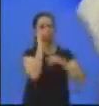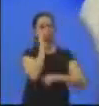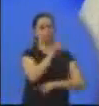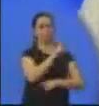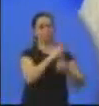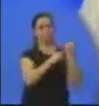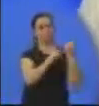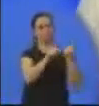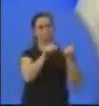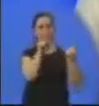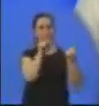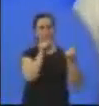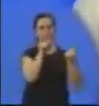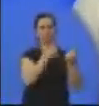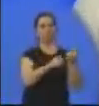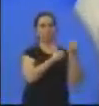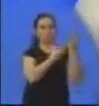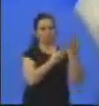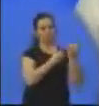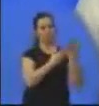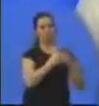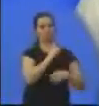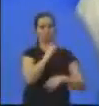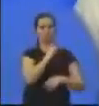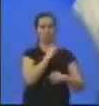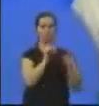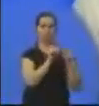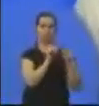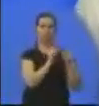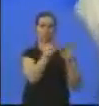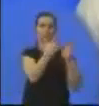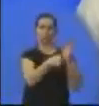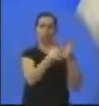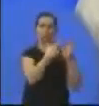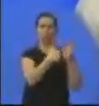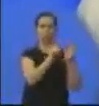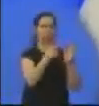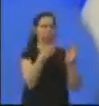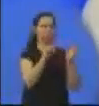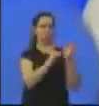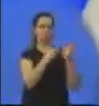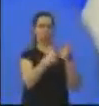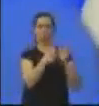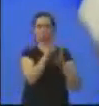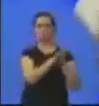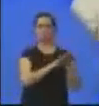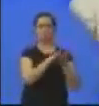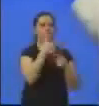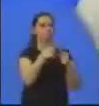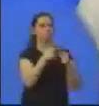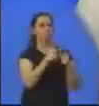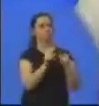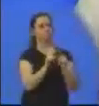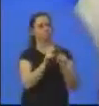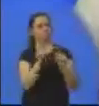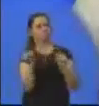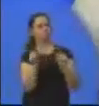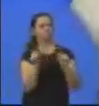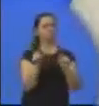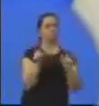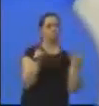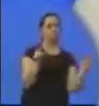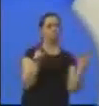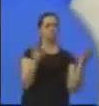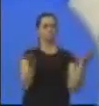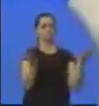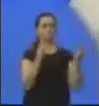bastante informação para nós. Lembra que quando nós construímos o gráfico, não tinha muito sentido por que aquelas duas pontas estavam daquele jeito. Vamos ver